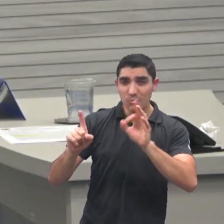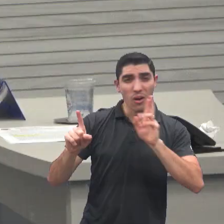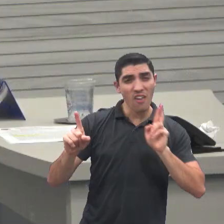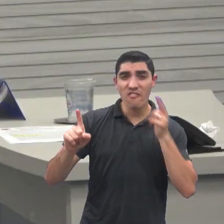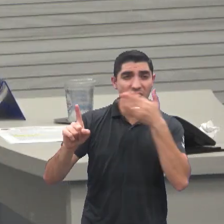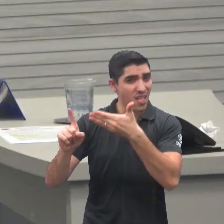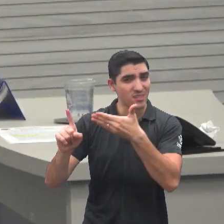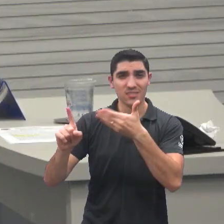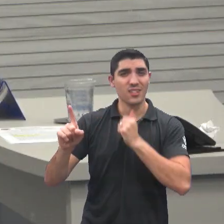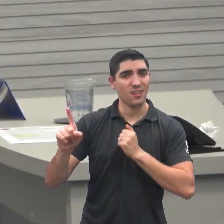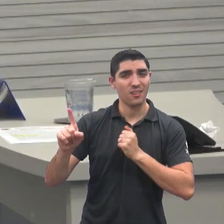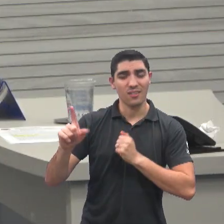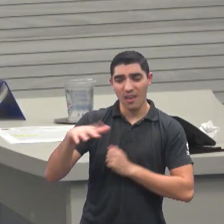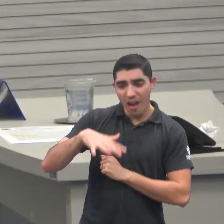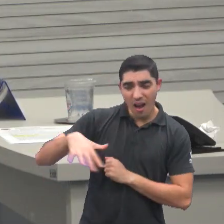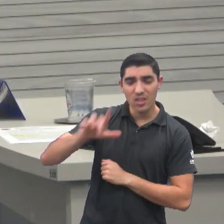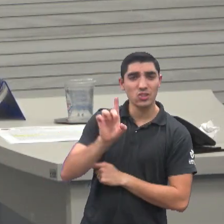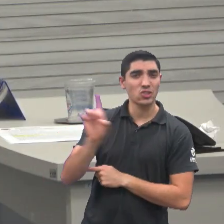que